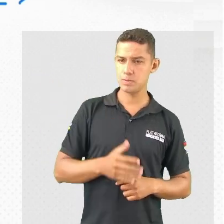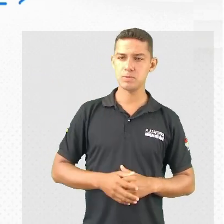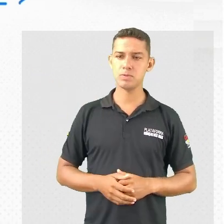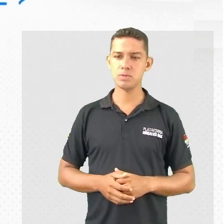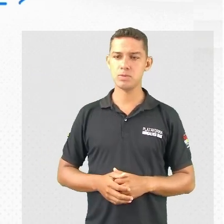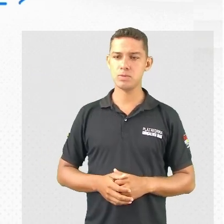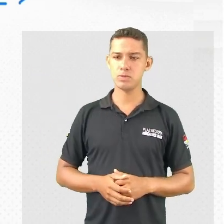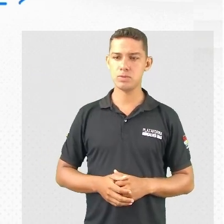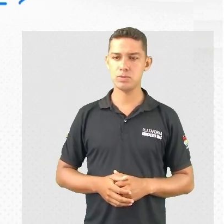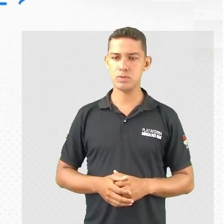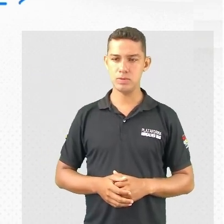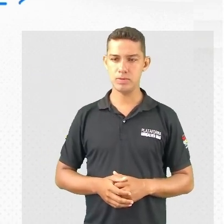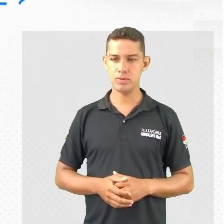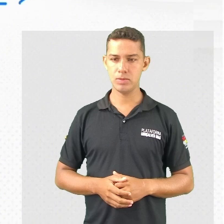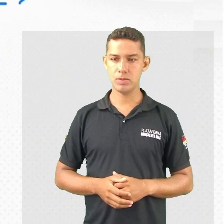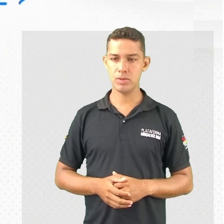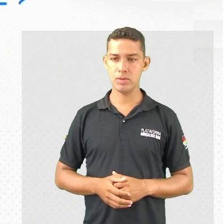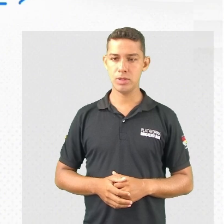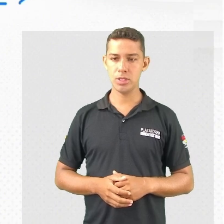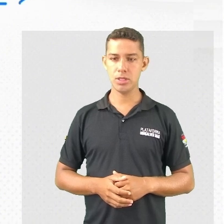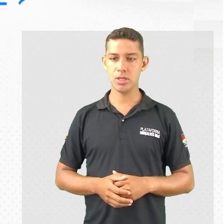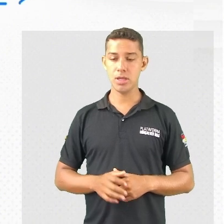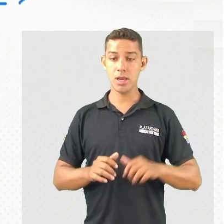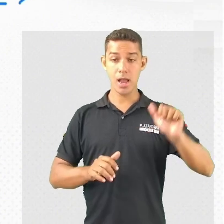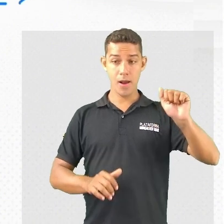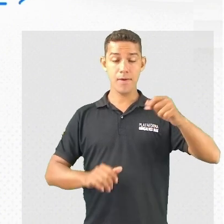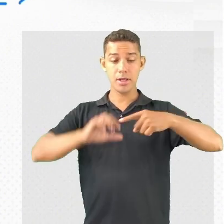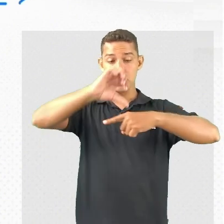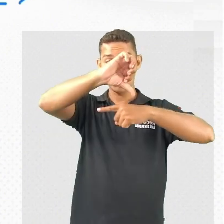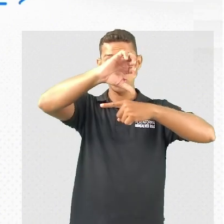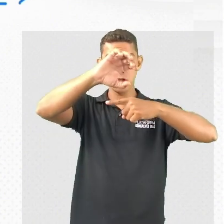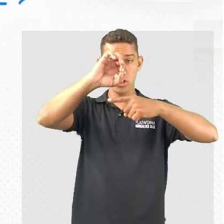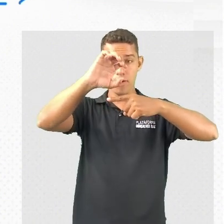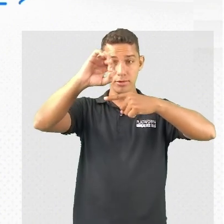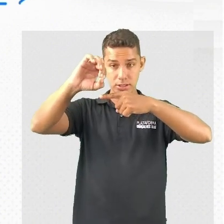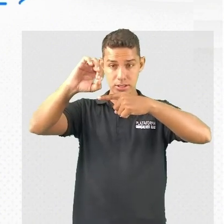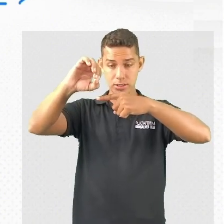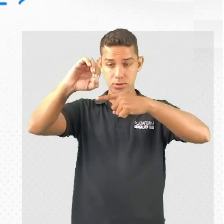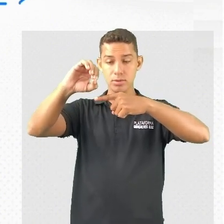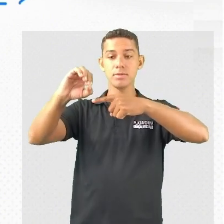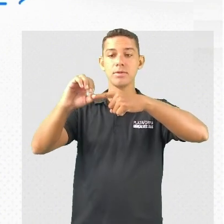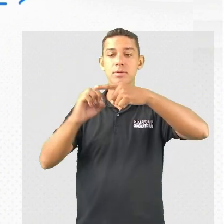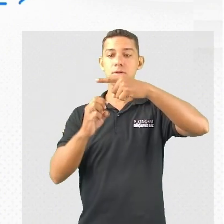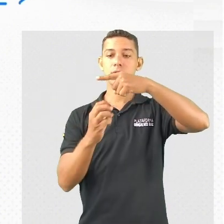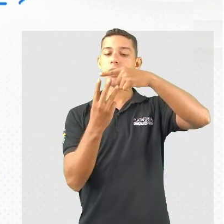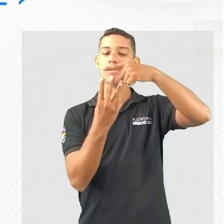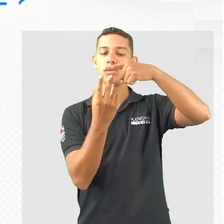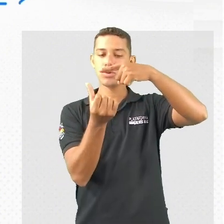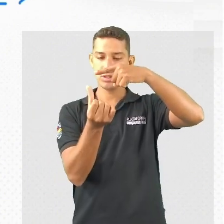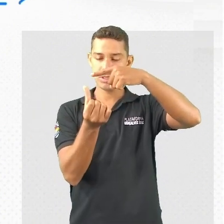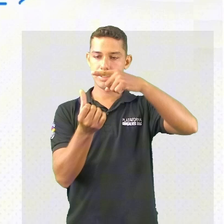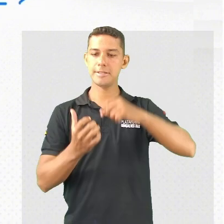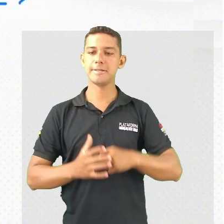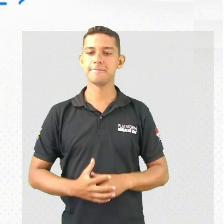zeros. Aí você vai ter que a área é igual a 900 dividido